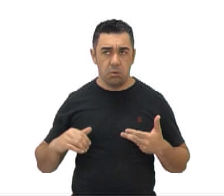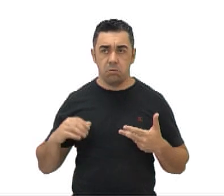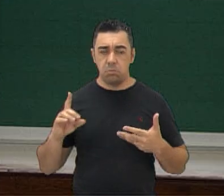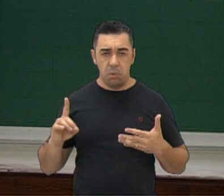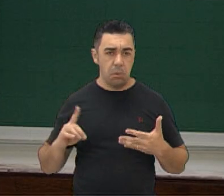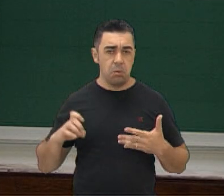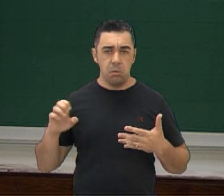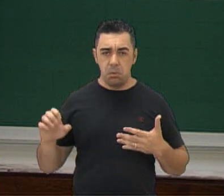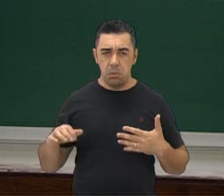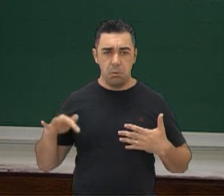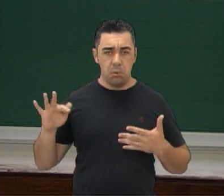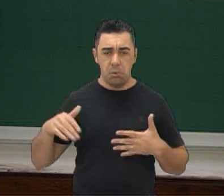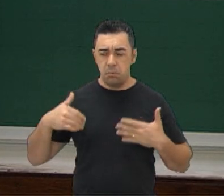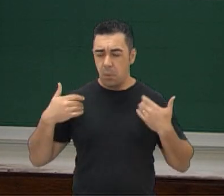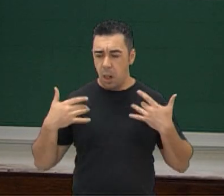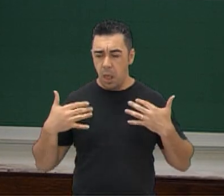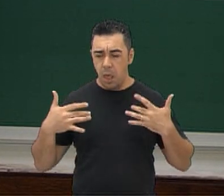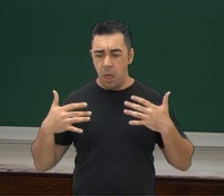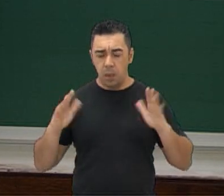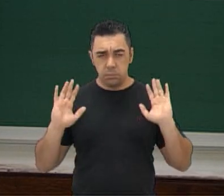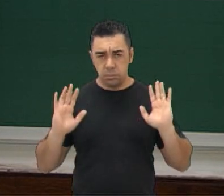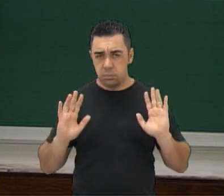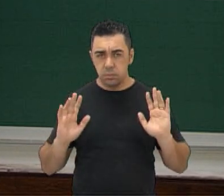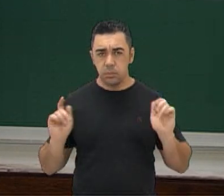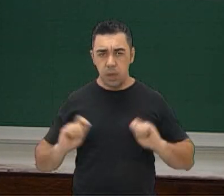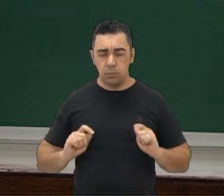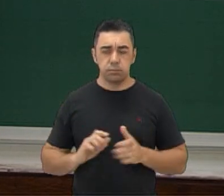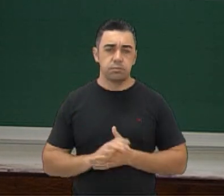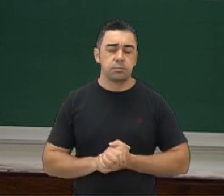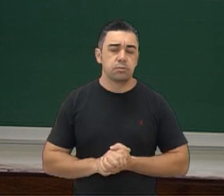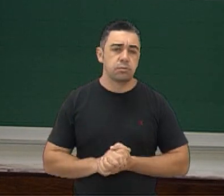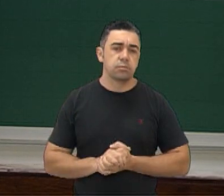representação você escolhe, mais 8.